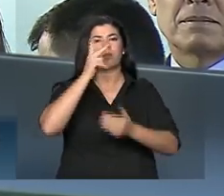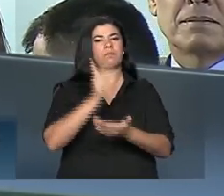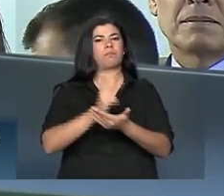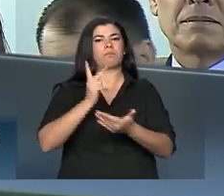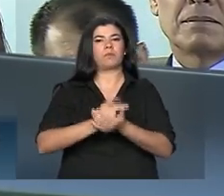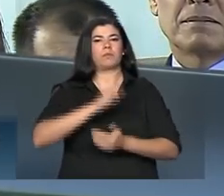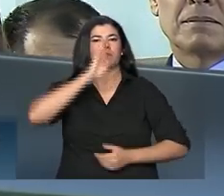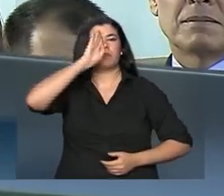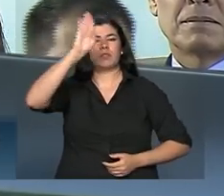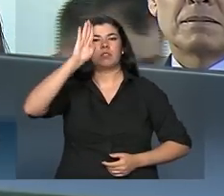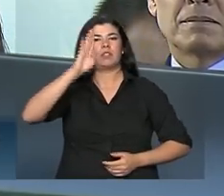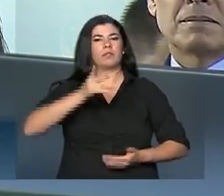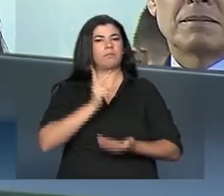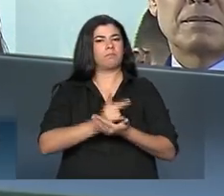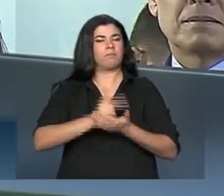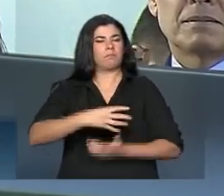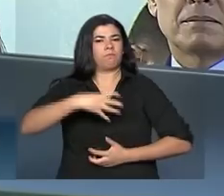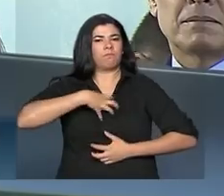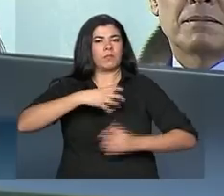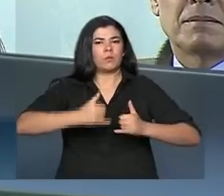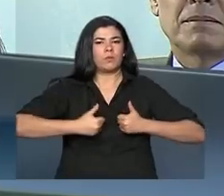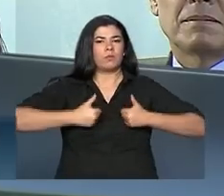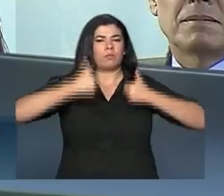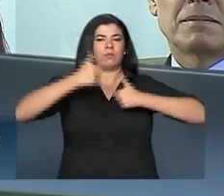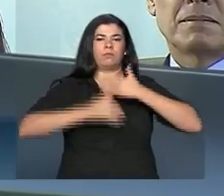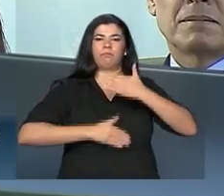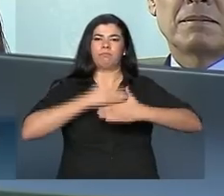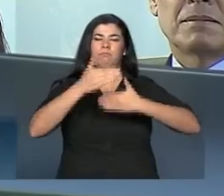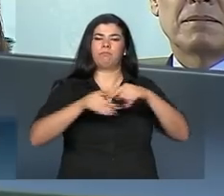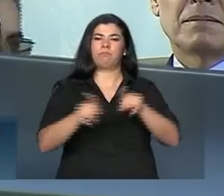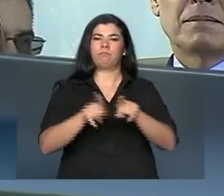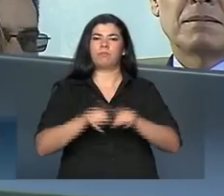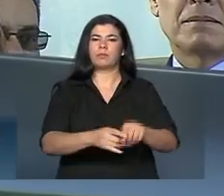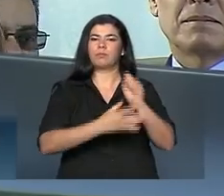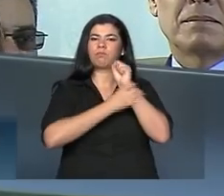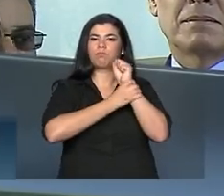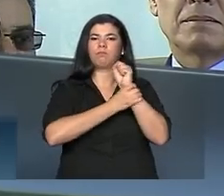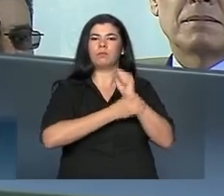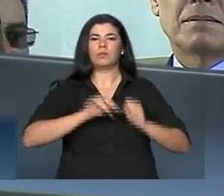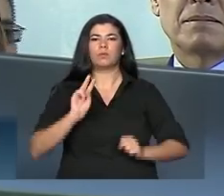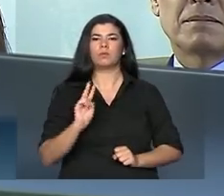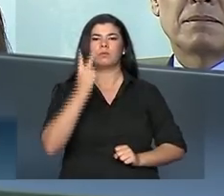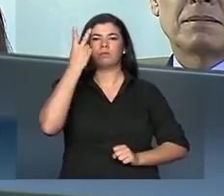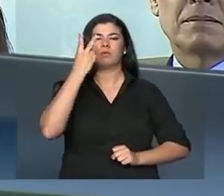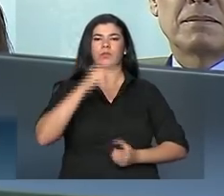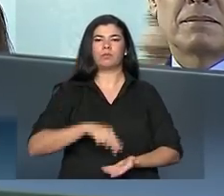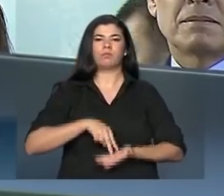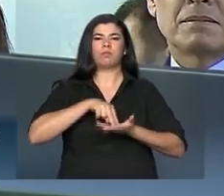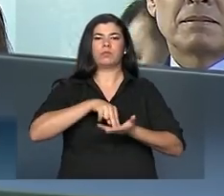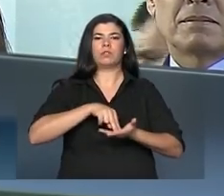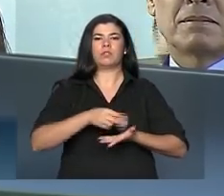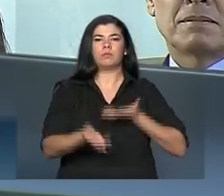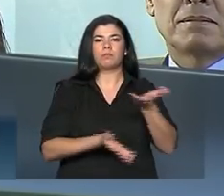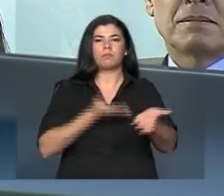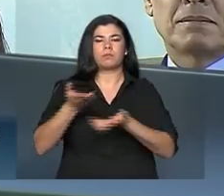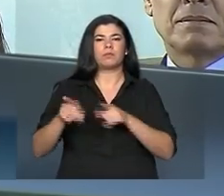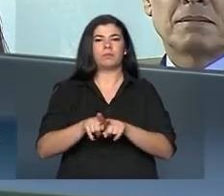Exército, sempre orgulhoso de sua trajetória e apegado aos valores que o sustentam e lhe dão